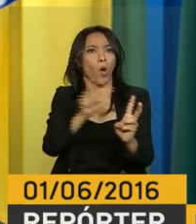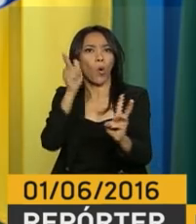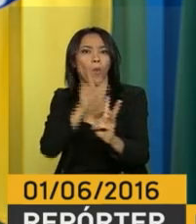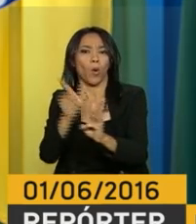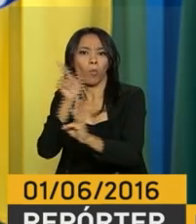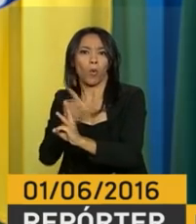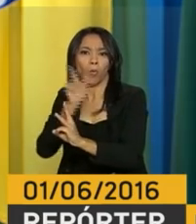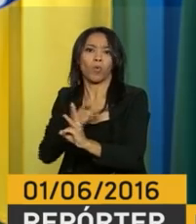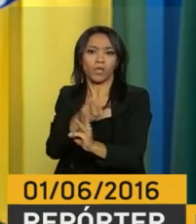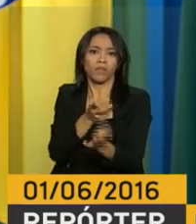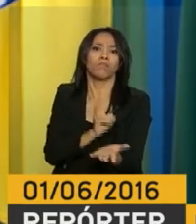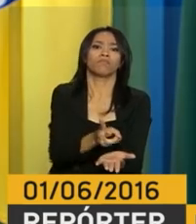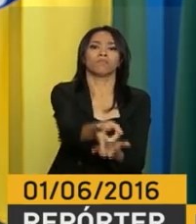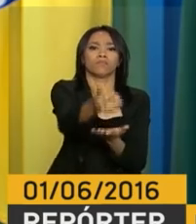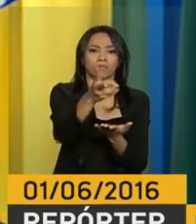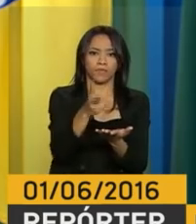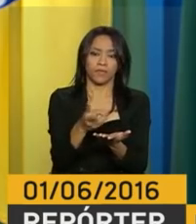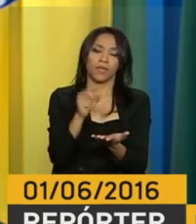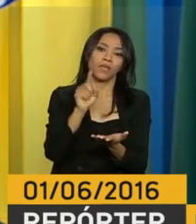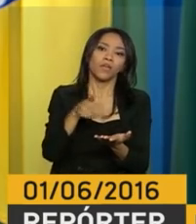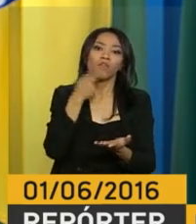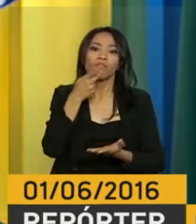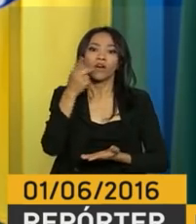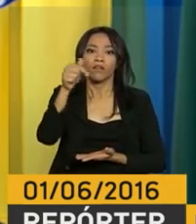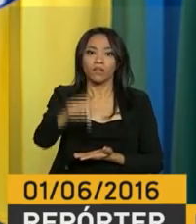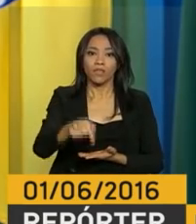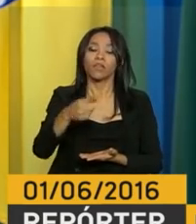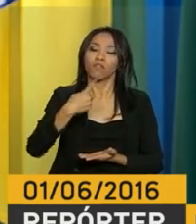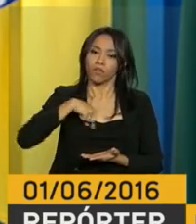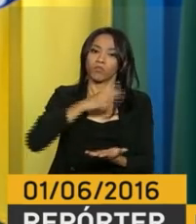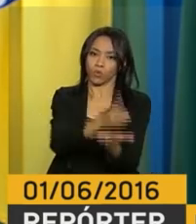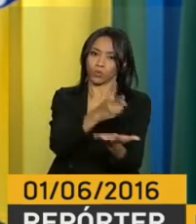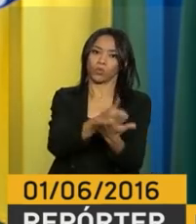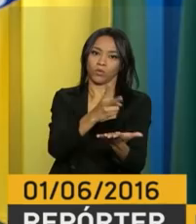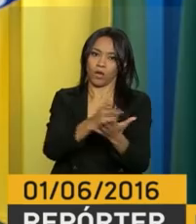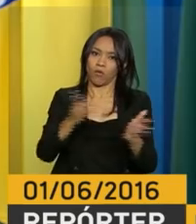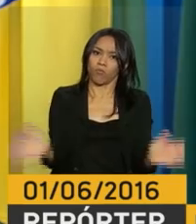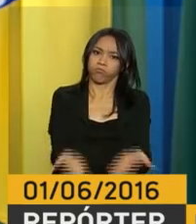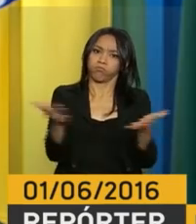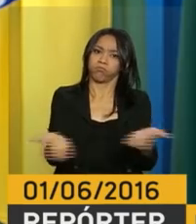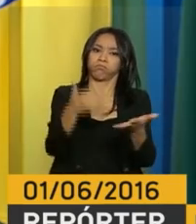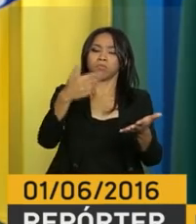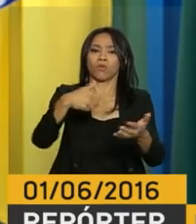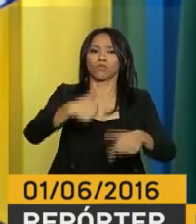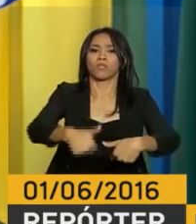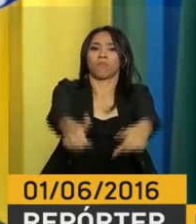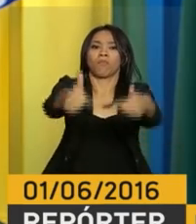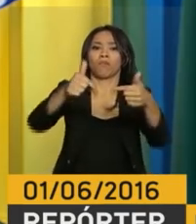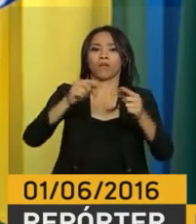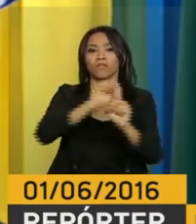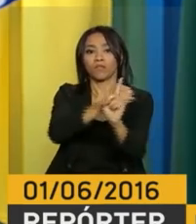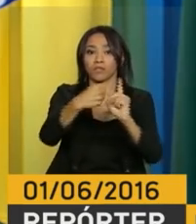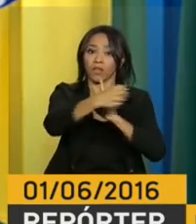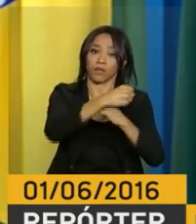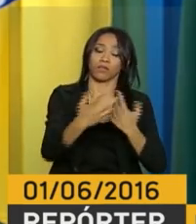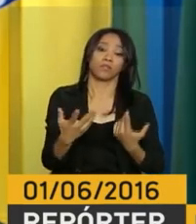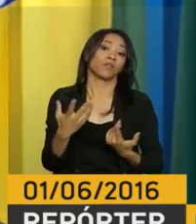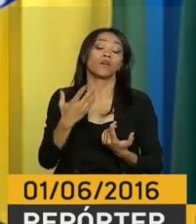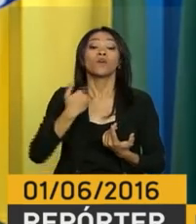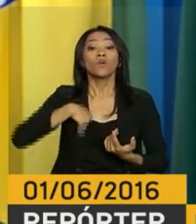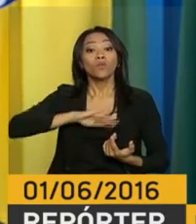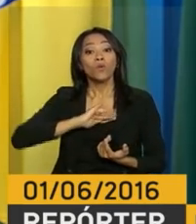duradouras que reitero nós vamos manter o estado que queremos não é grande nem